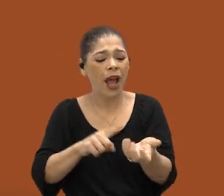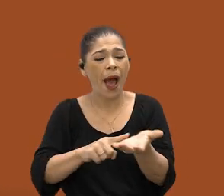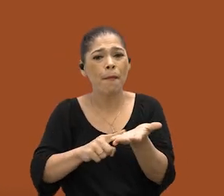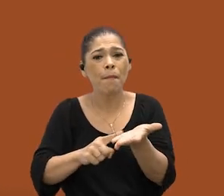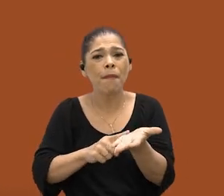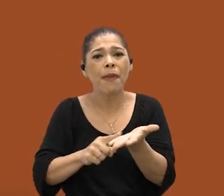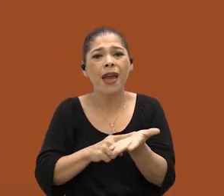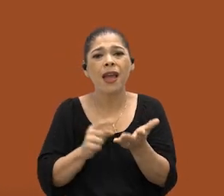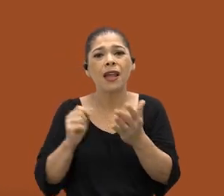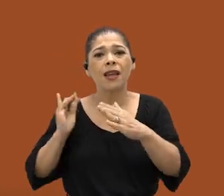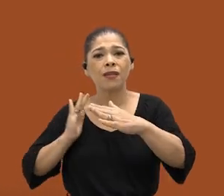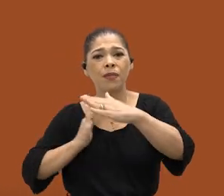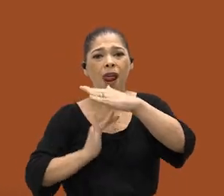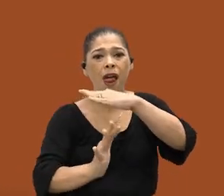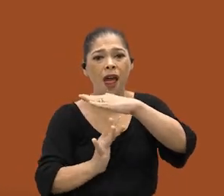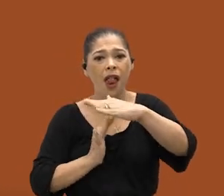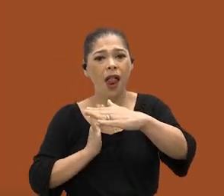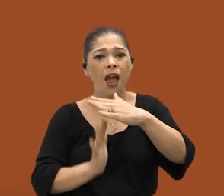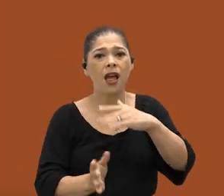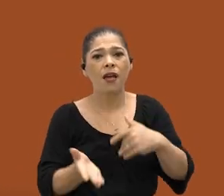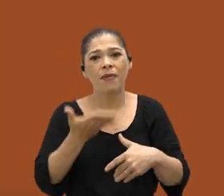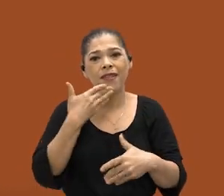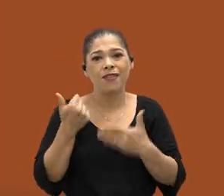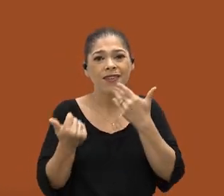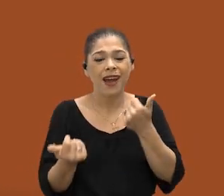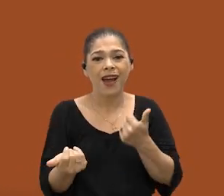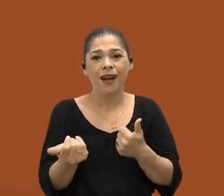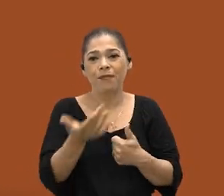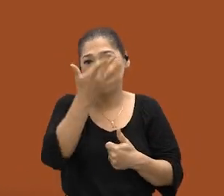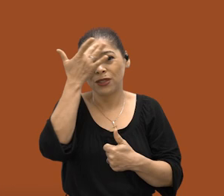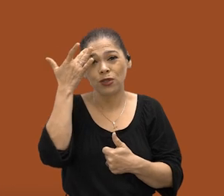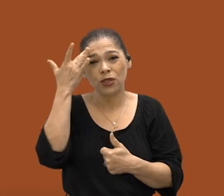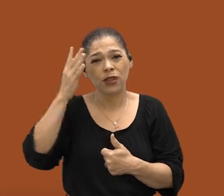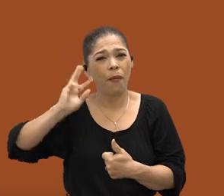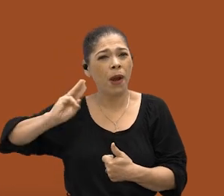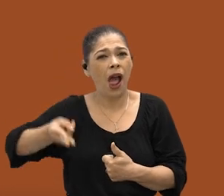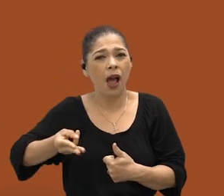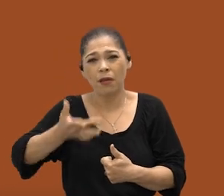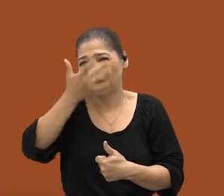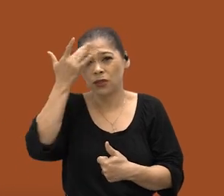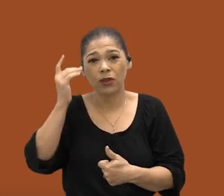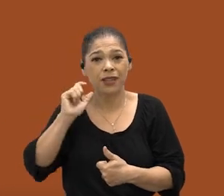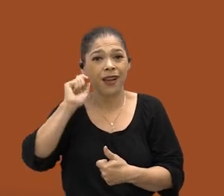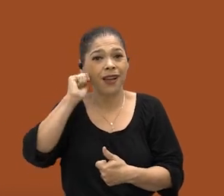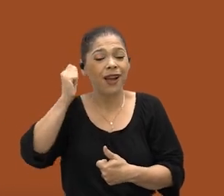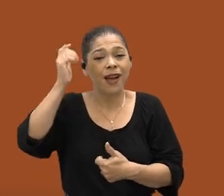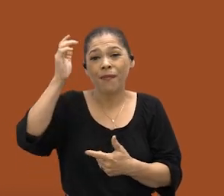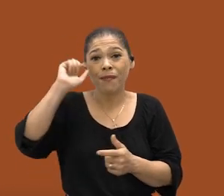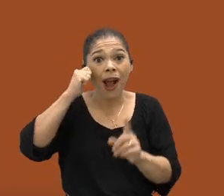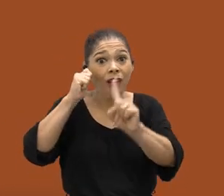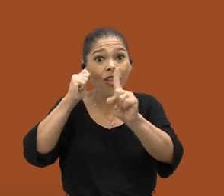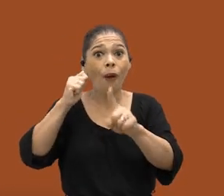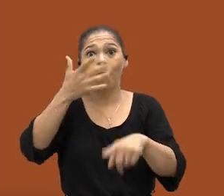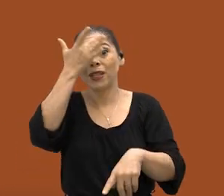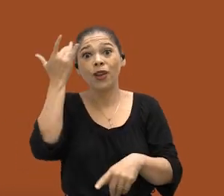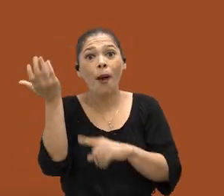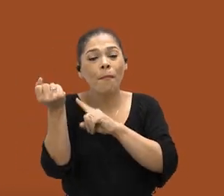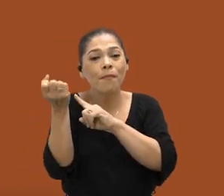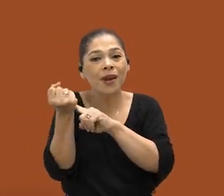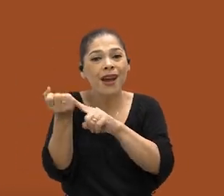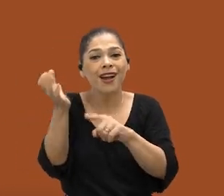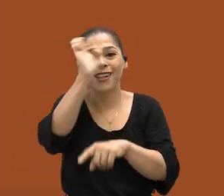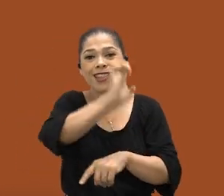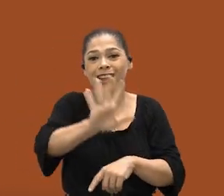as peles E aí que nós vemos a imigração e no período muito curto vem milhares de imigrantes para cá justamente nessa perspectiva